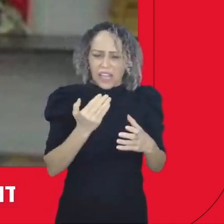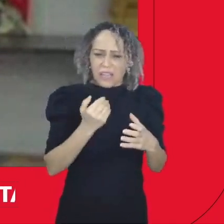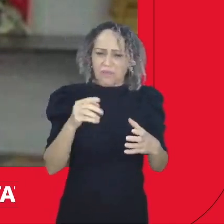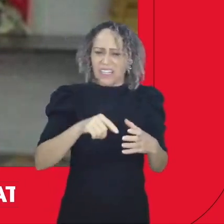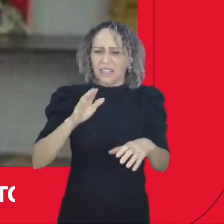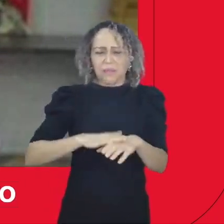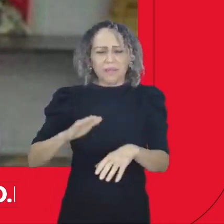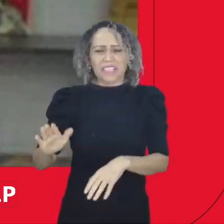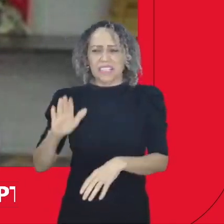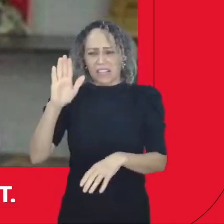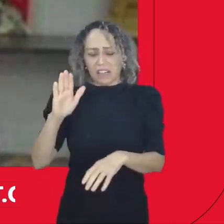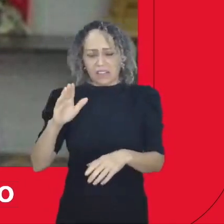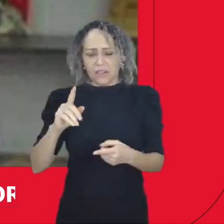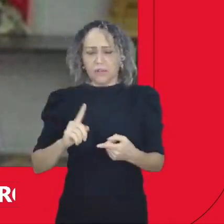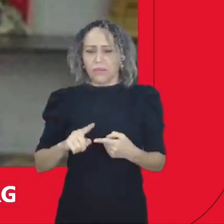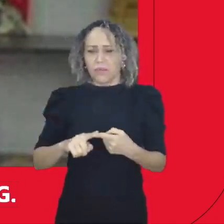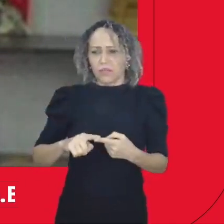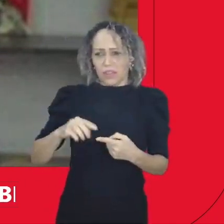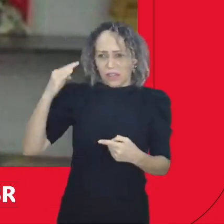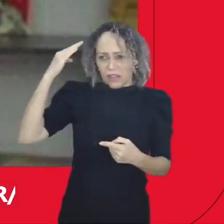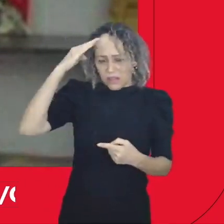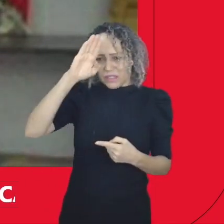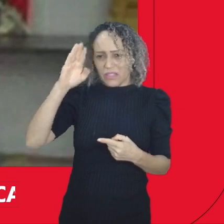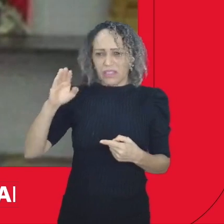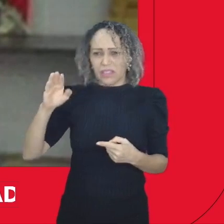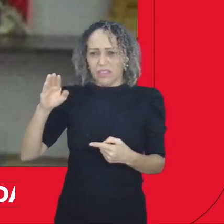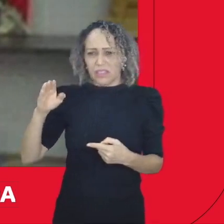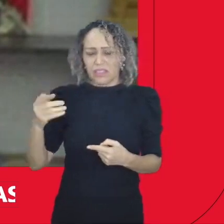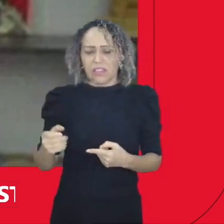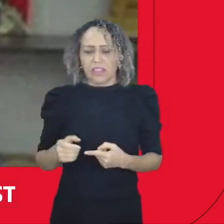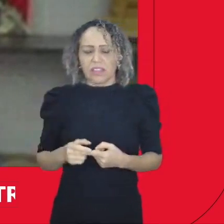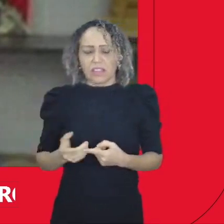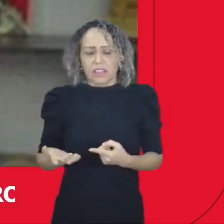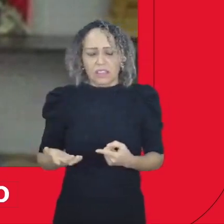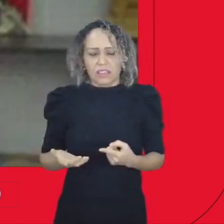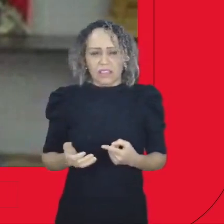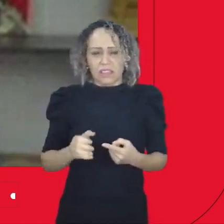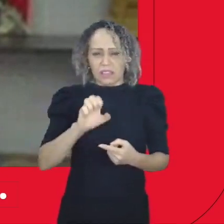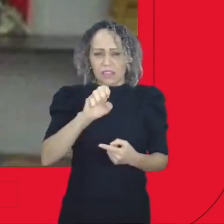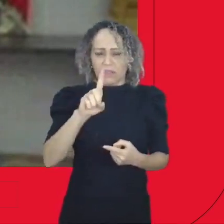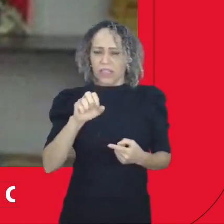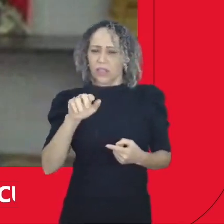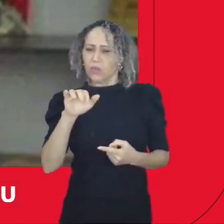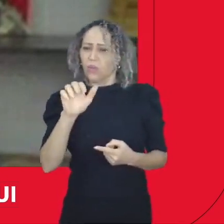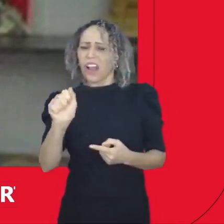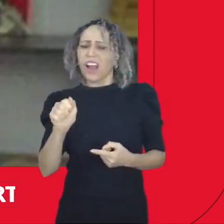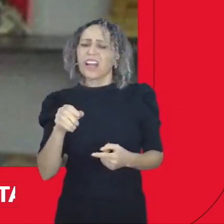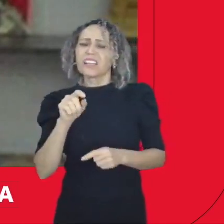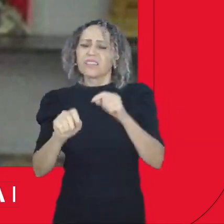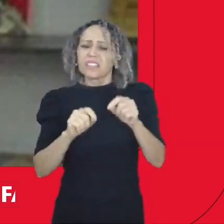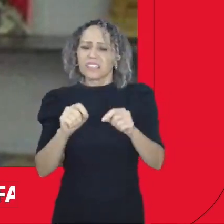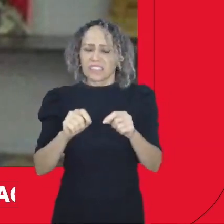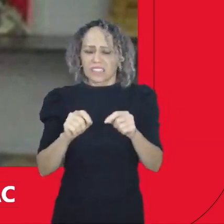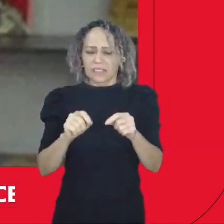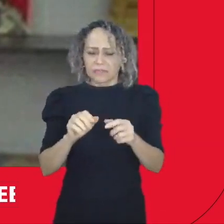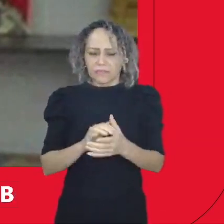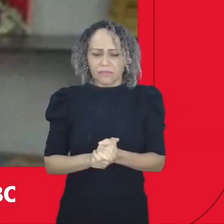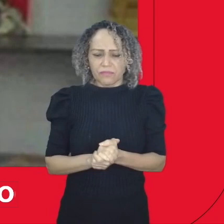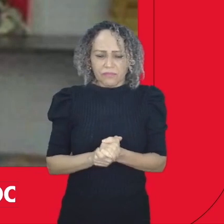eles abdicaram em produzir políticas públicas para o campo. Acaba que o pequeno agricultor, mesmo o minifúndio, que tem por